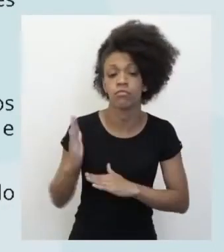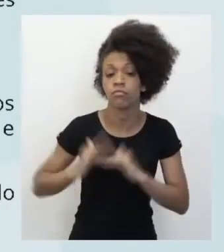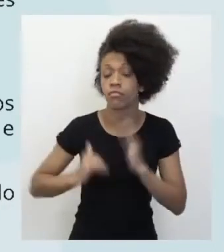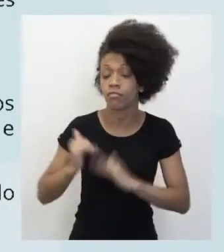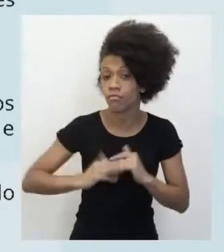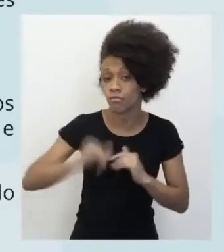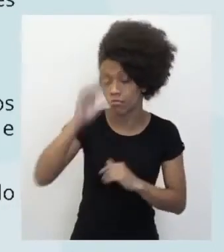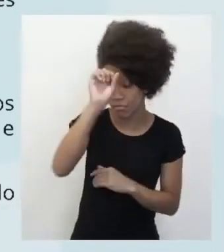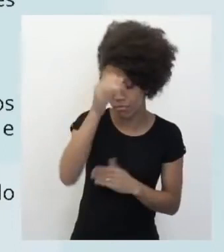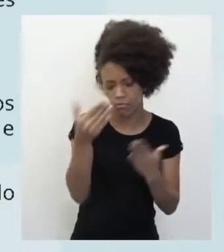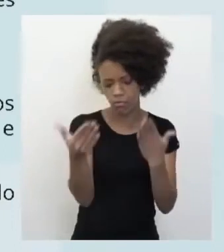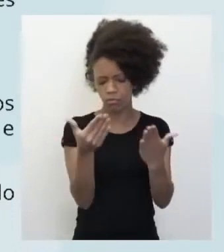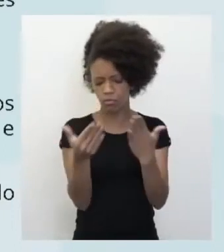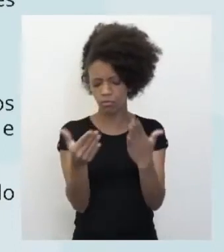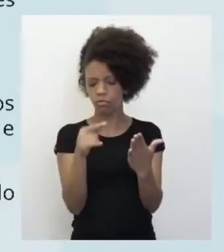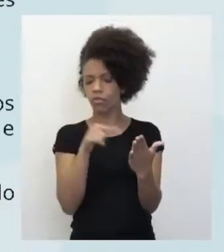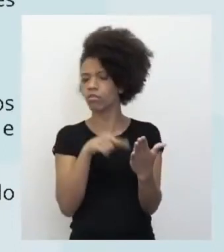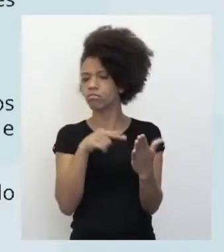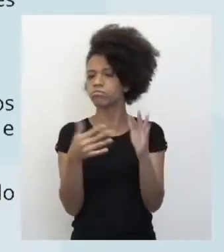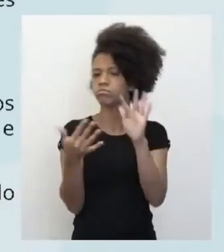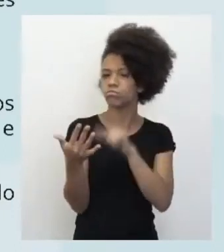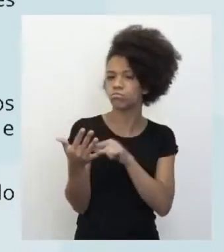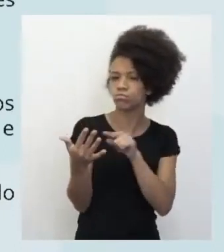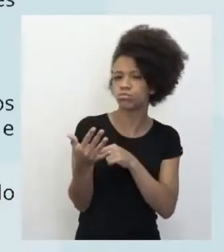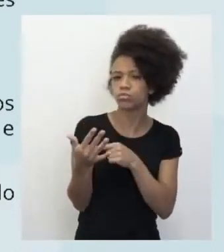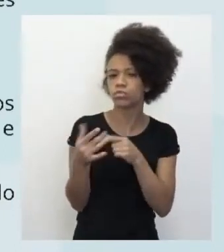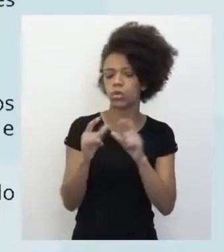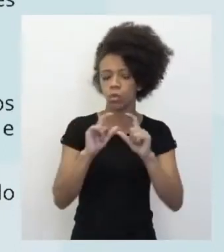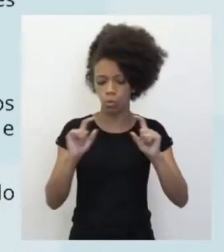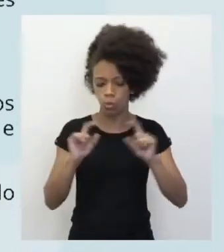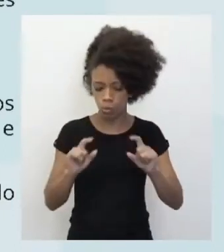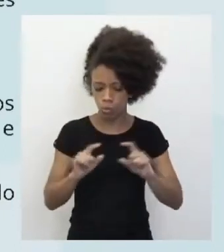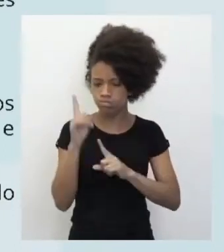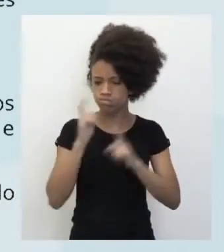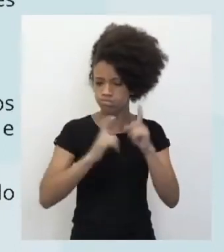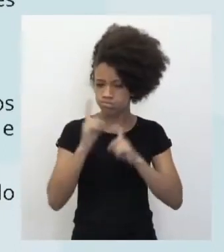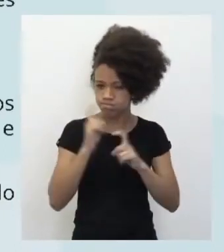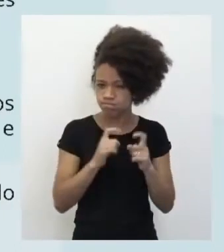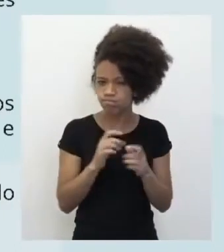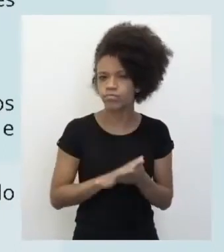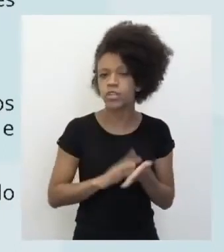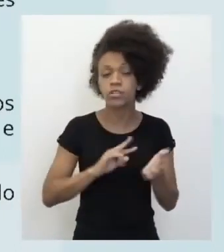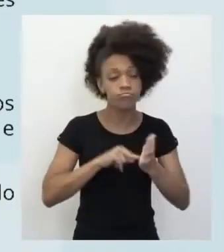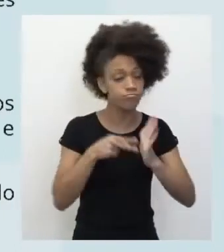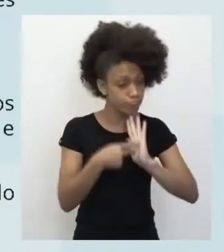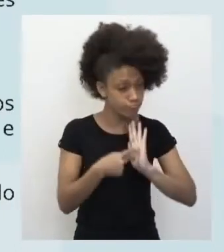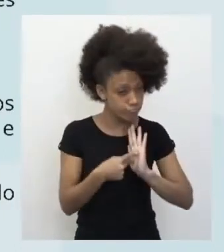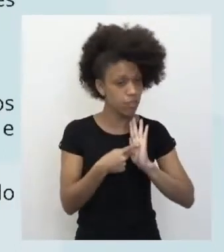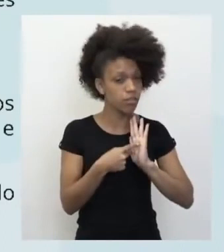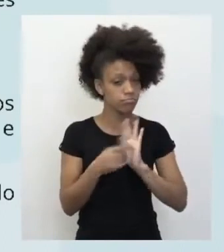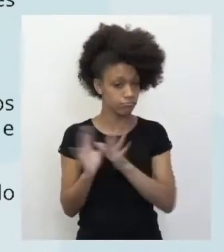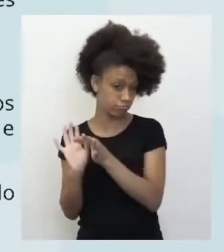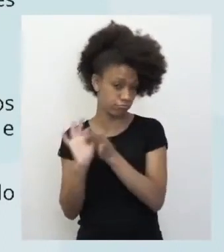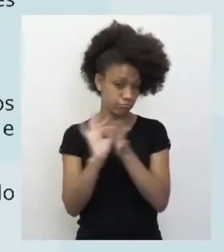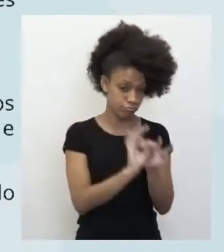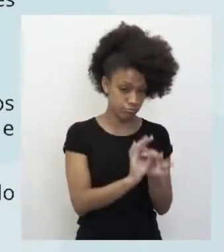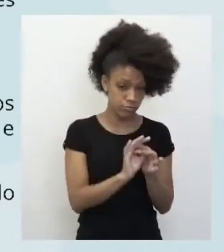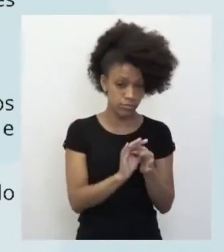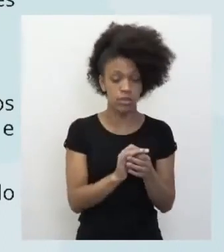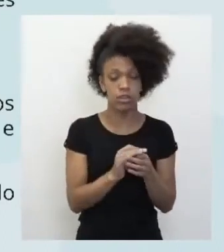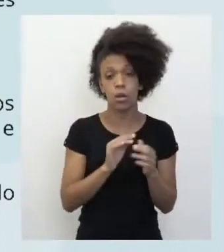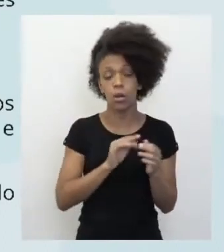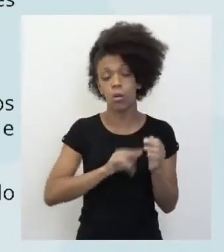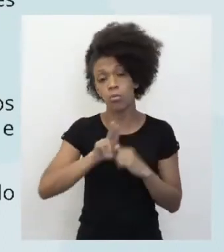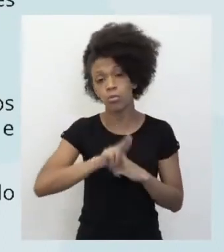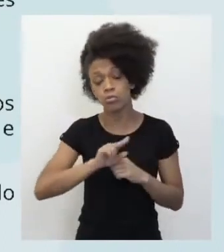habilidades: analisar os efeitos semânticos e expressivos, então quer dizer, de sentido, né, produzidos pelo uso das